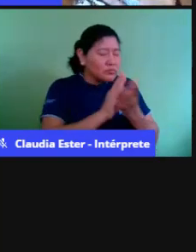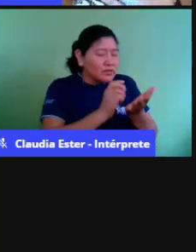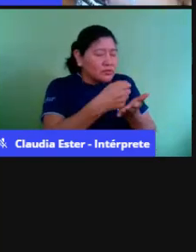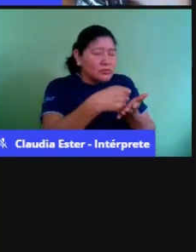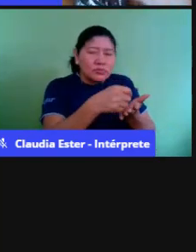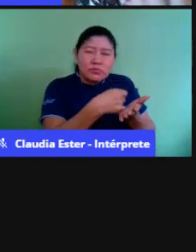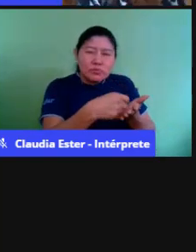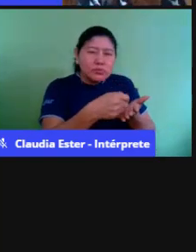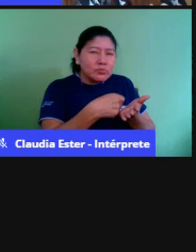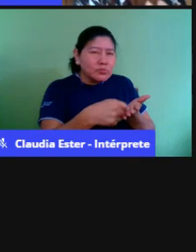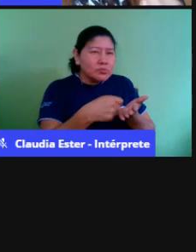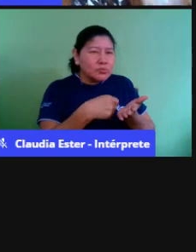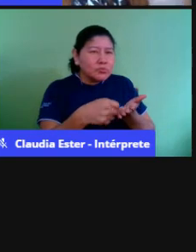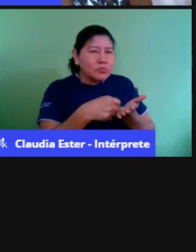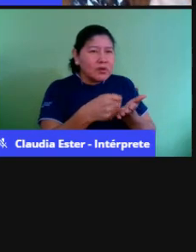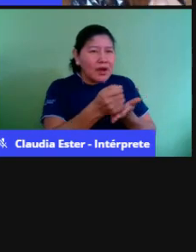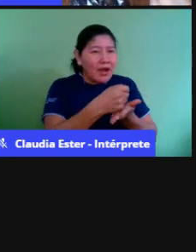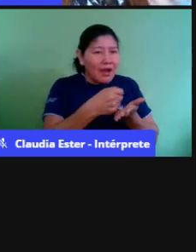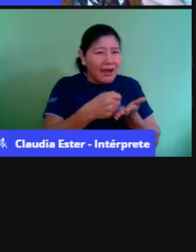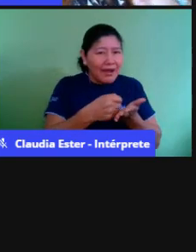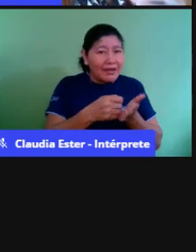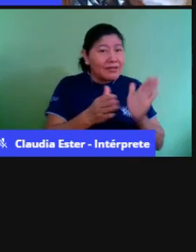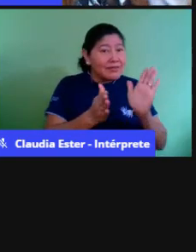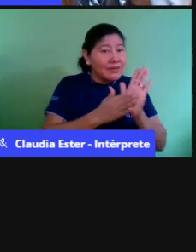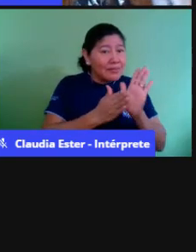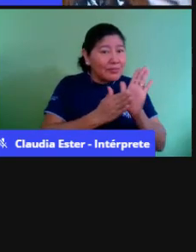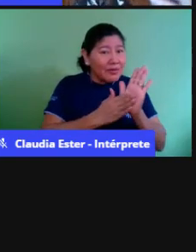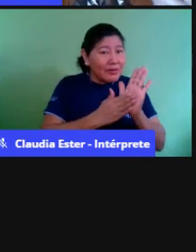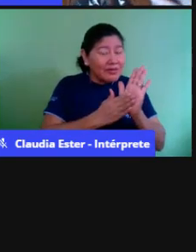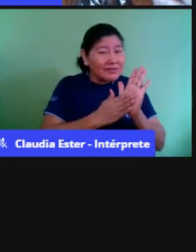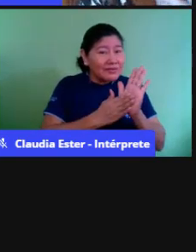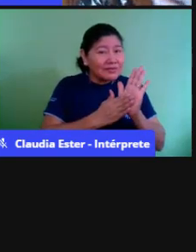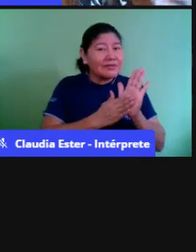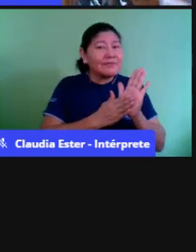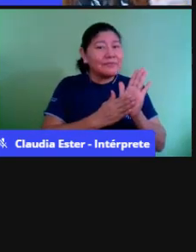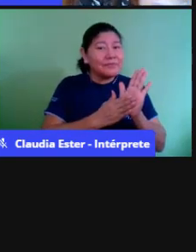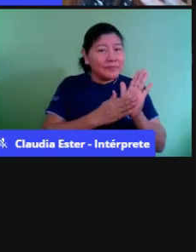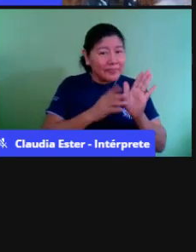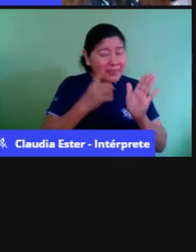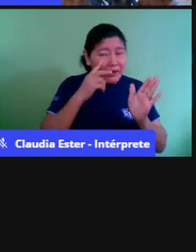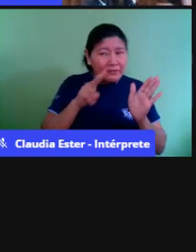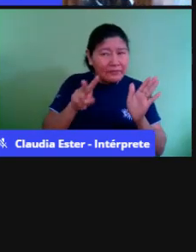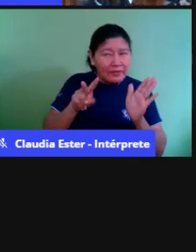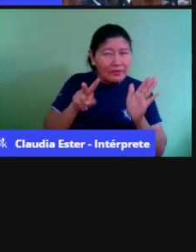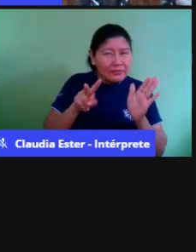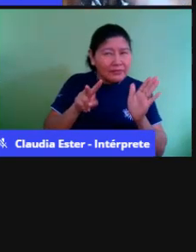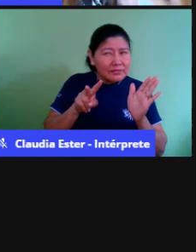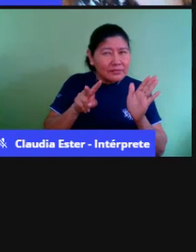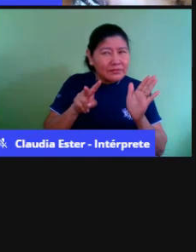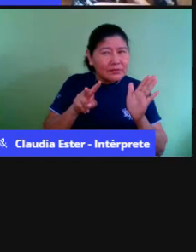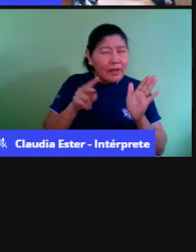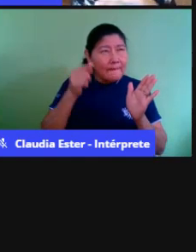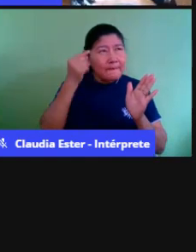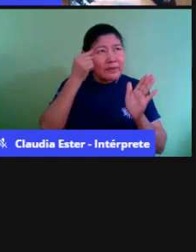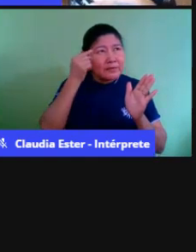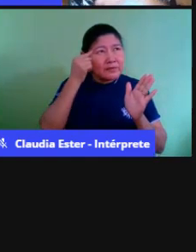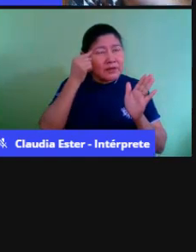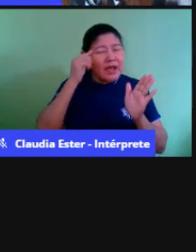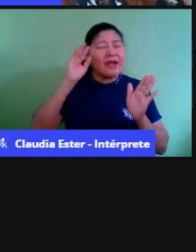tipo de desenho, de proposta, a criança ela coloca nos seus desenhos aquilo que ela deseja